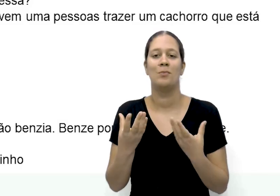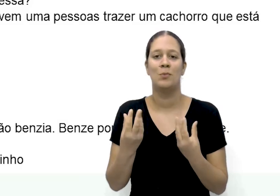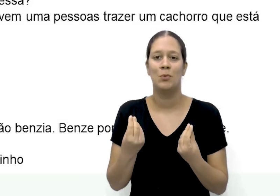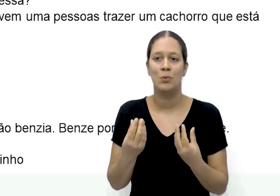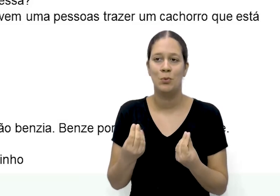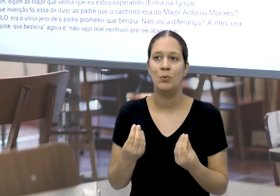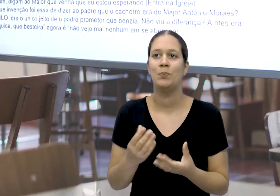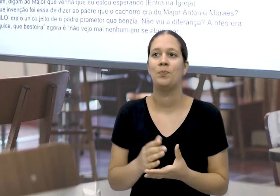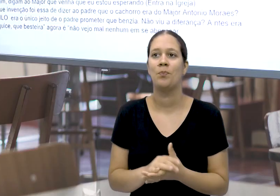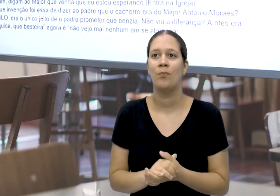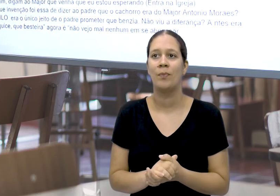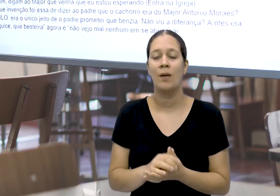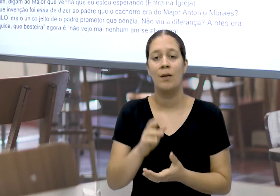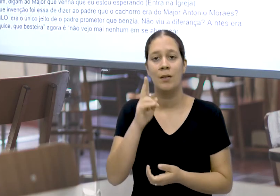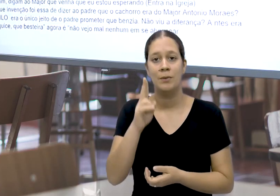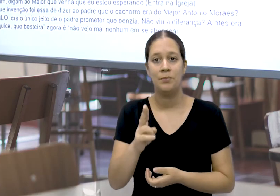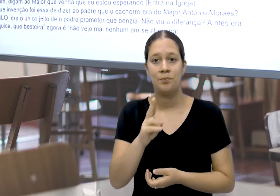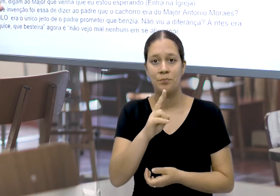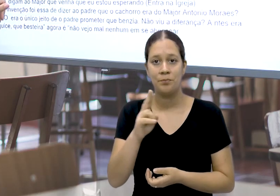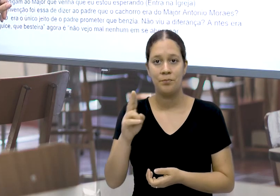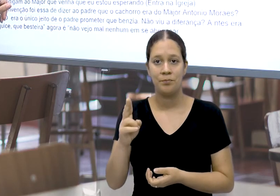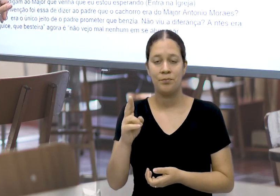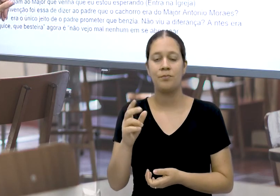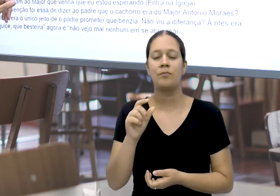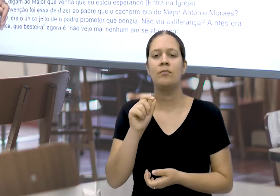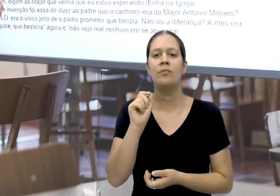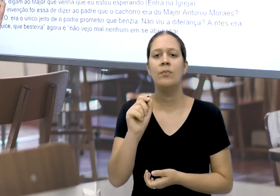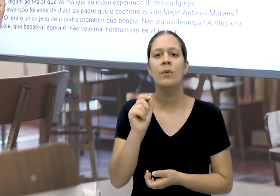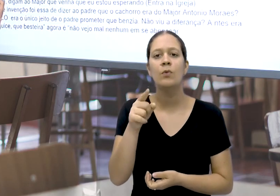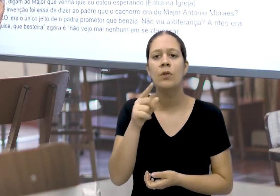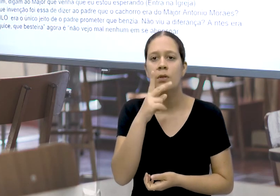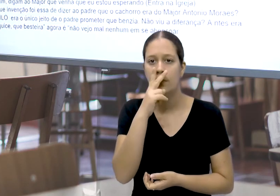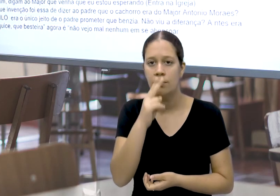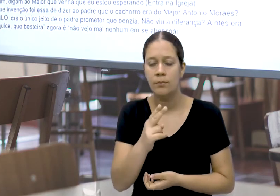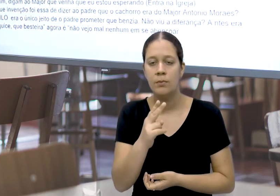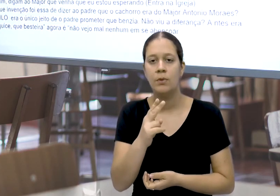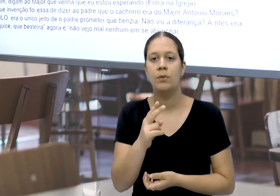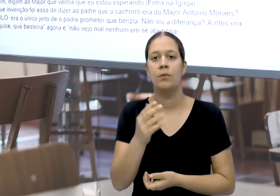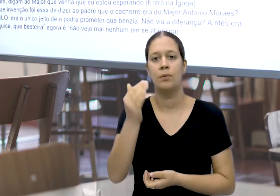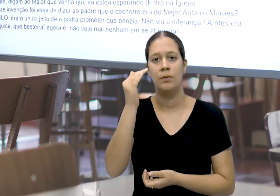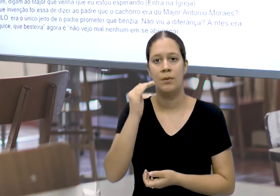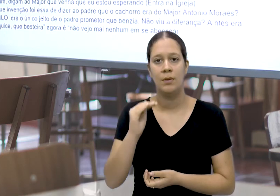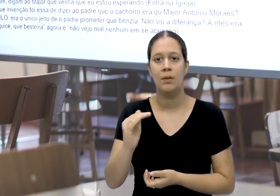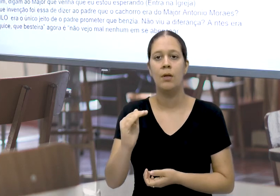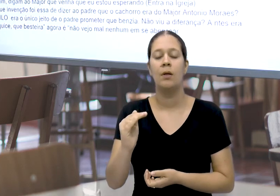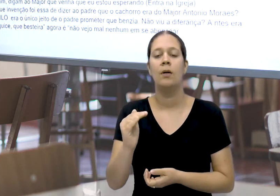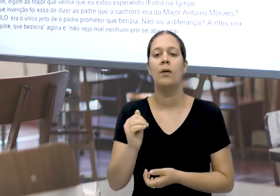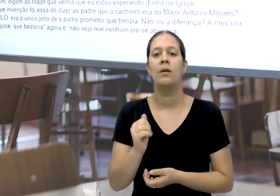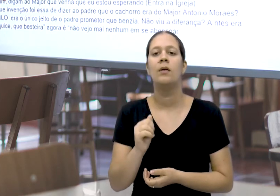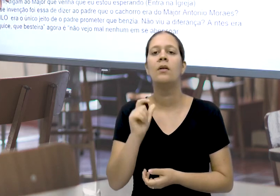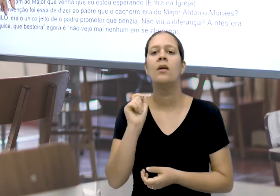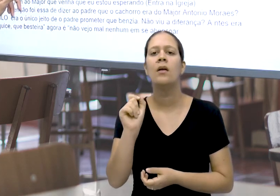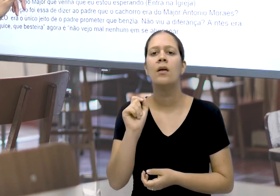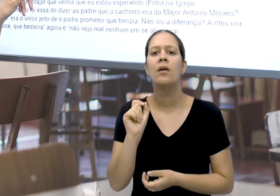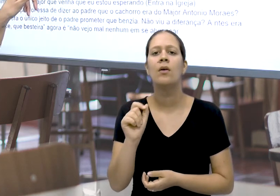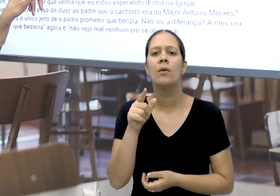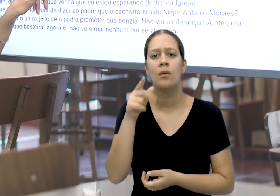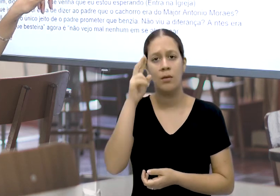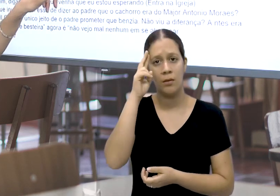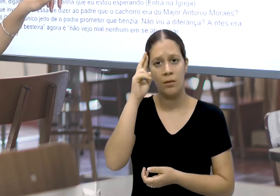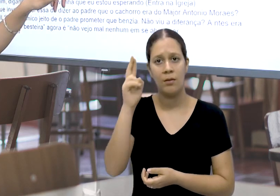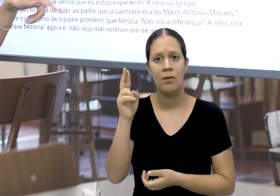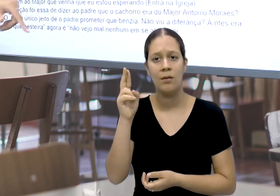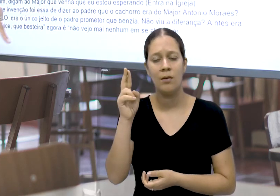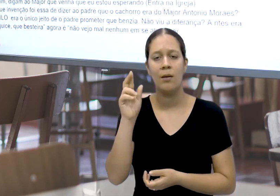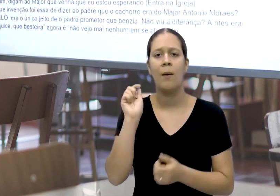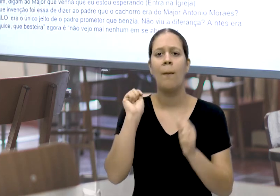prestando atenção. Ó, quando o padre for dizer, o que você acha? João Grilo fez uma pergunta a ele. Quer dizer que o